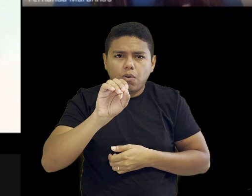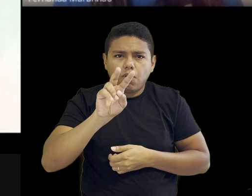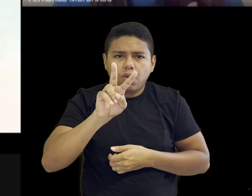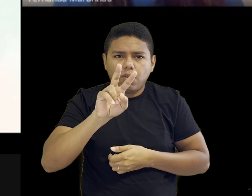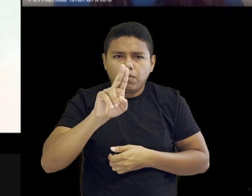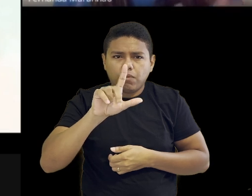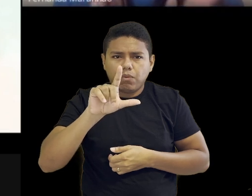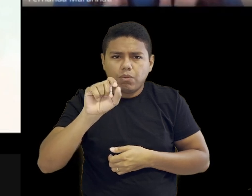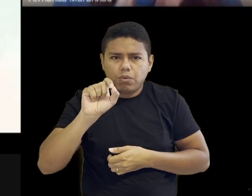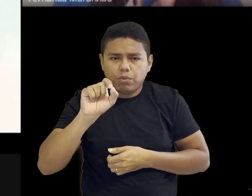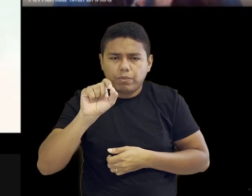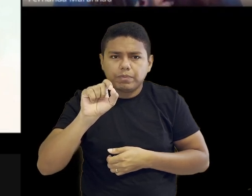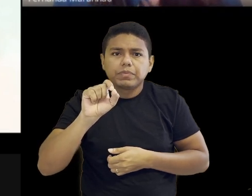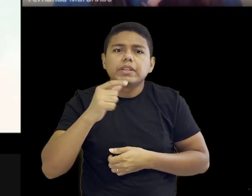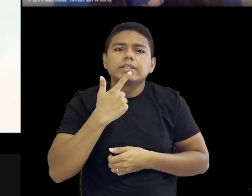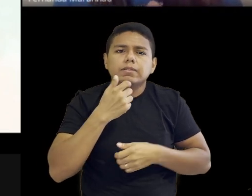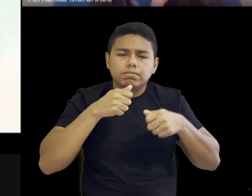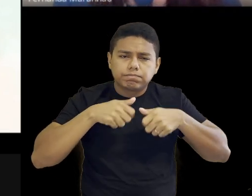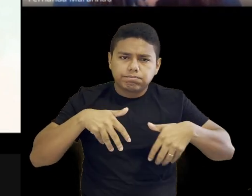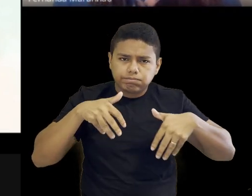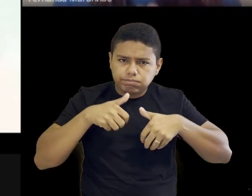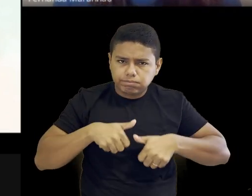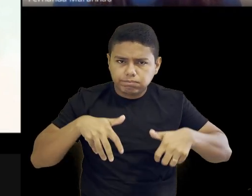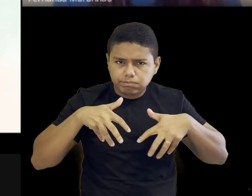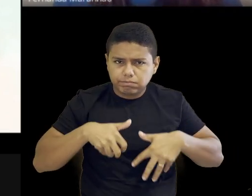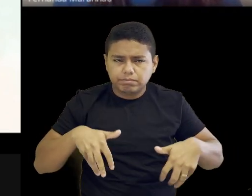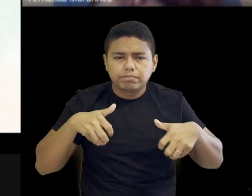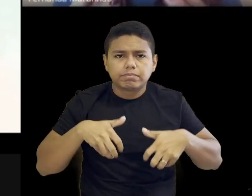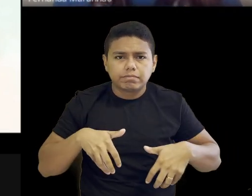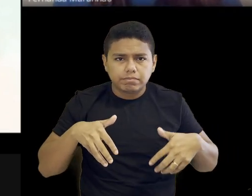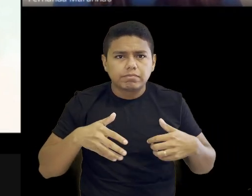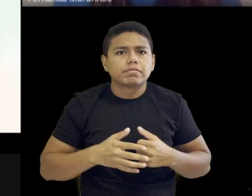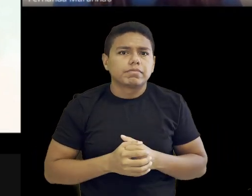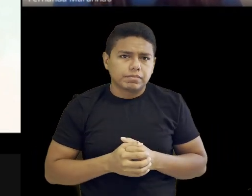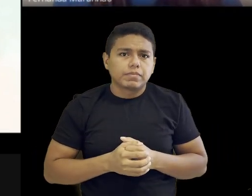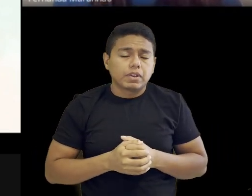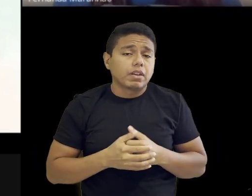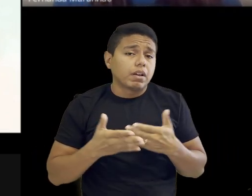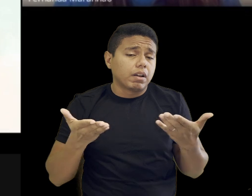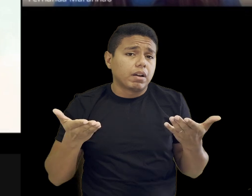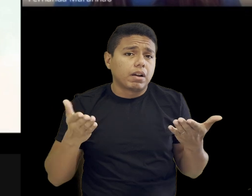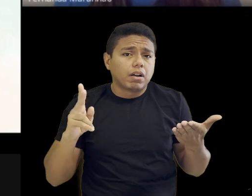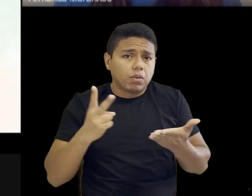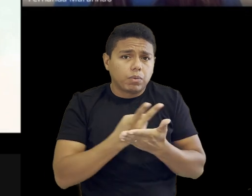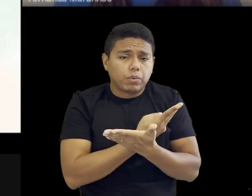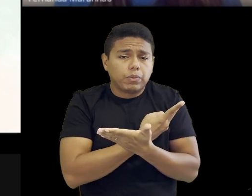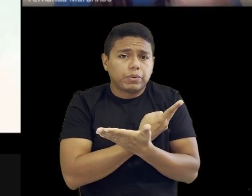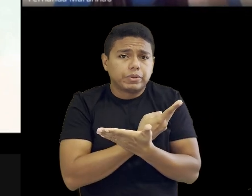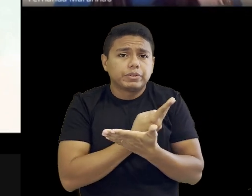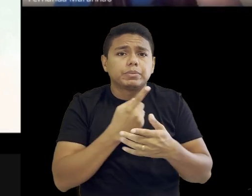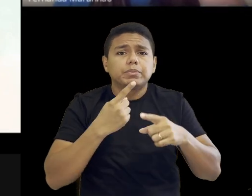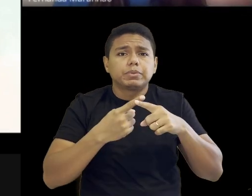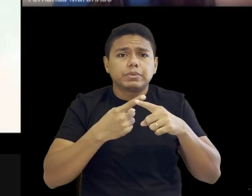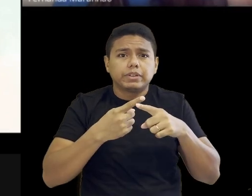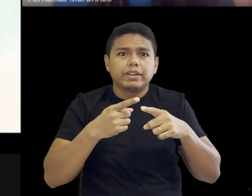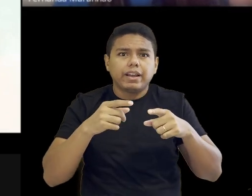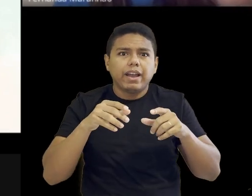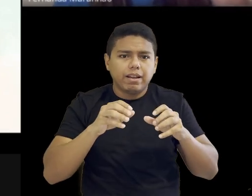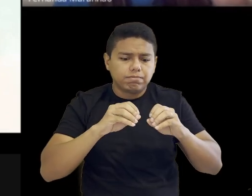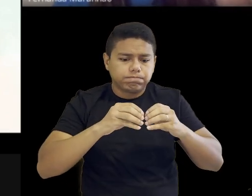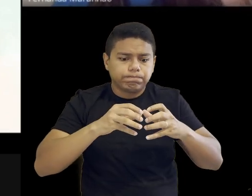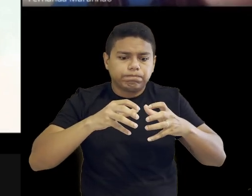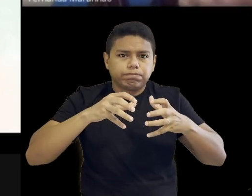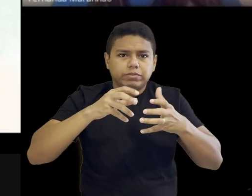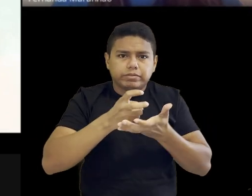material ovular. É um sangramento, uma pequena hemorragia contida, que acontece nesta topografia da formação